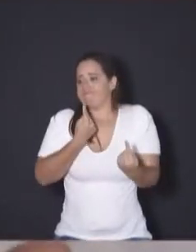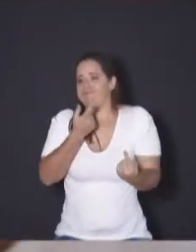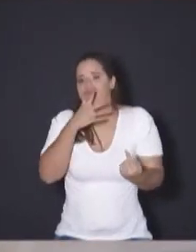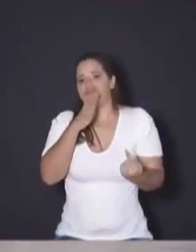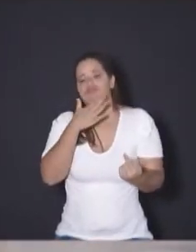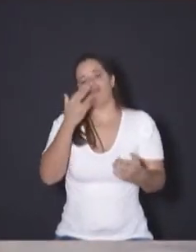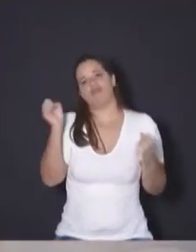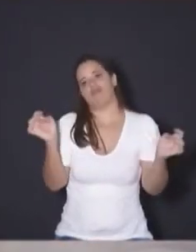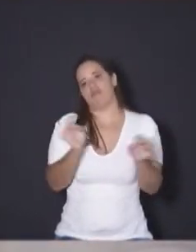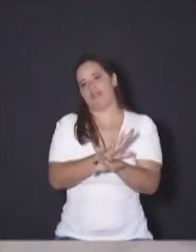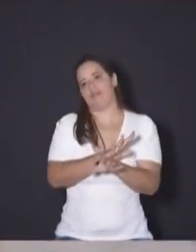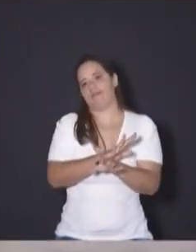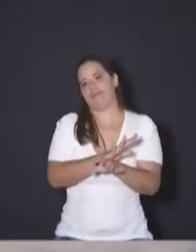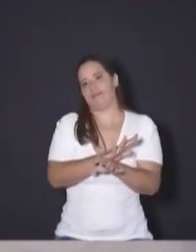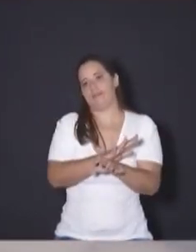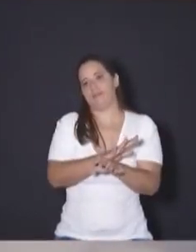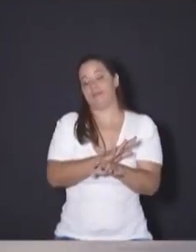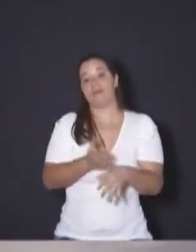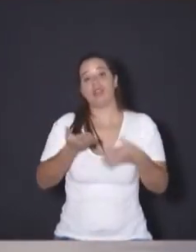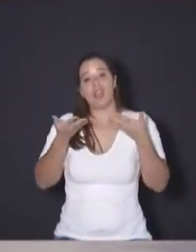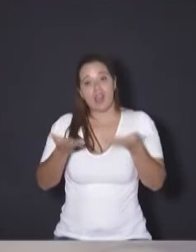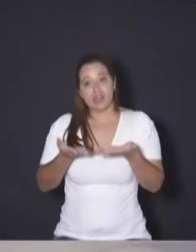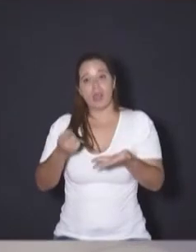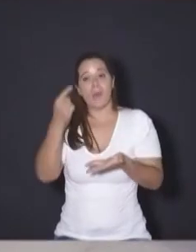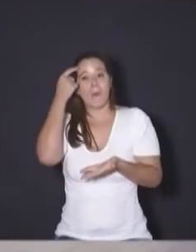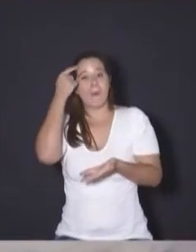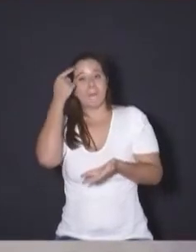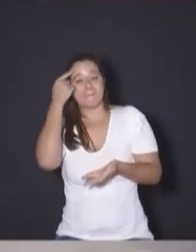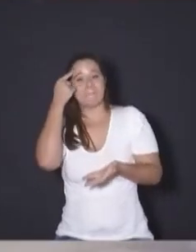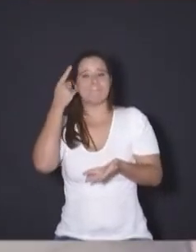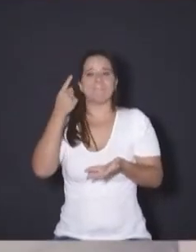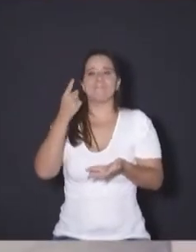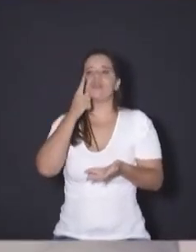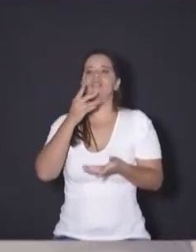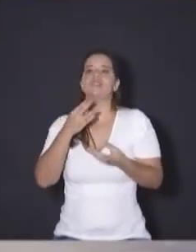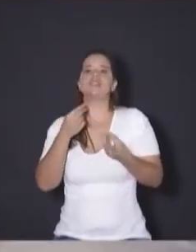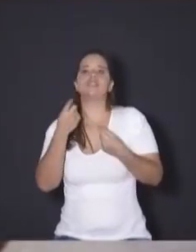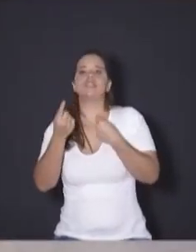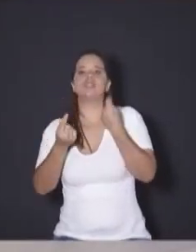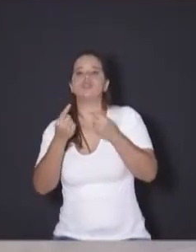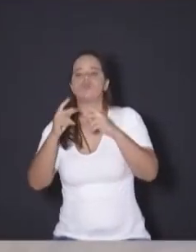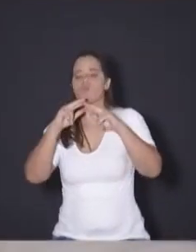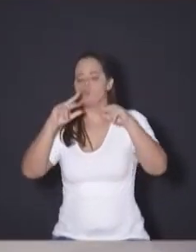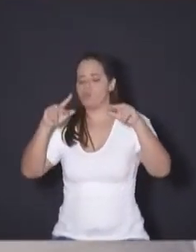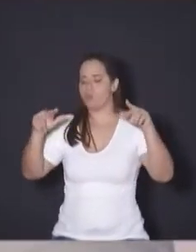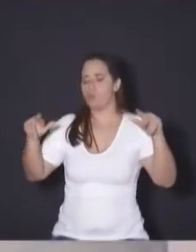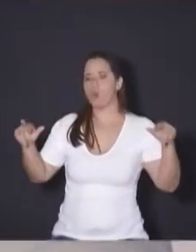morrer então ele tem que ser pensado numa multiplicidade